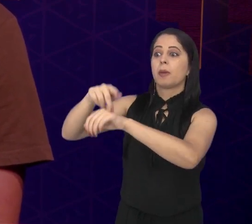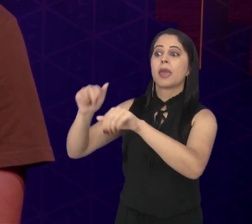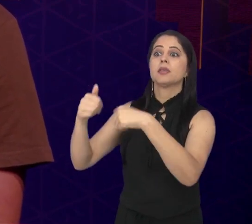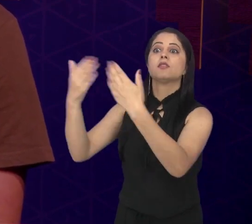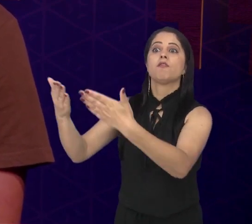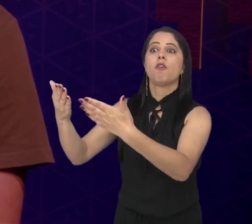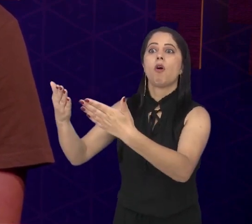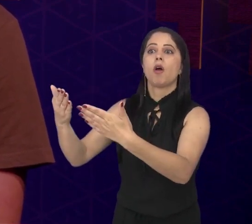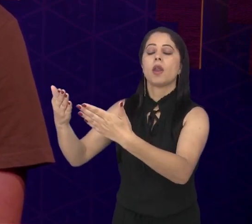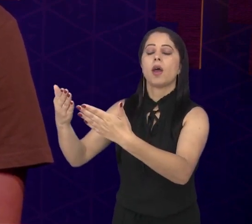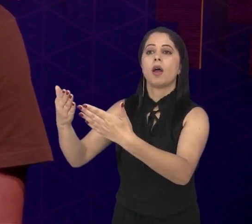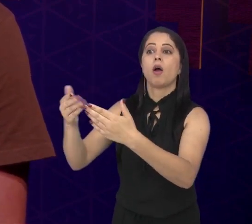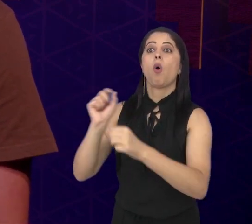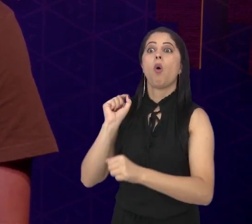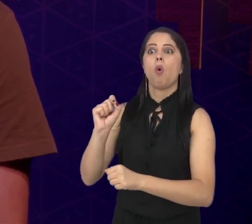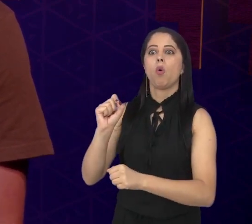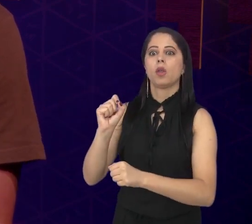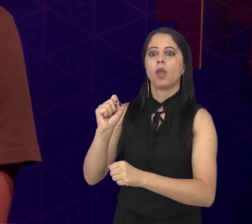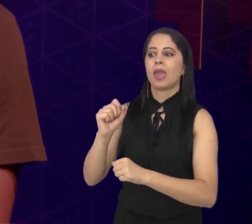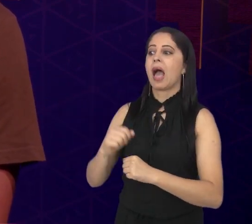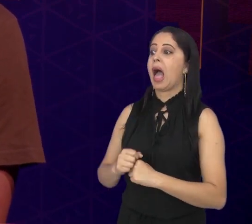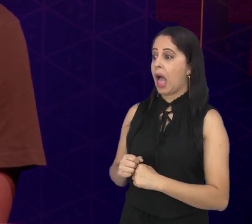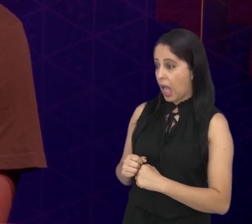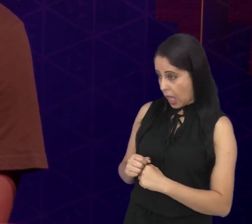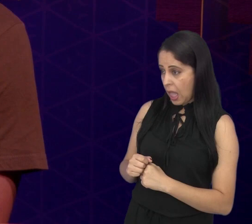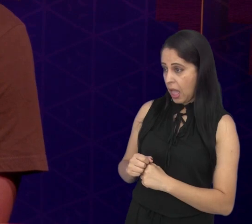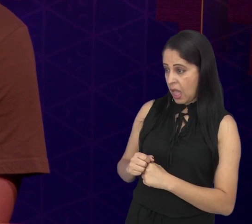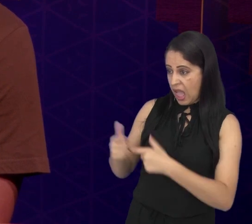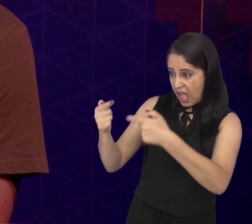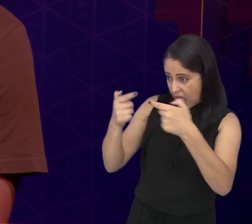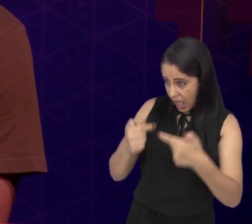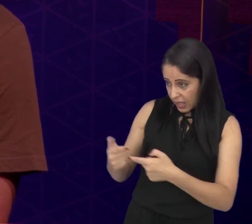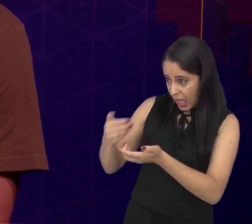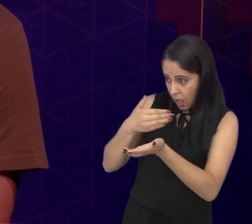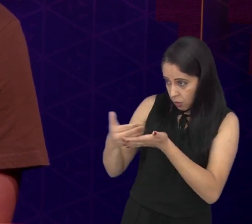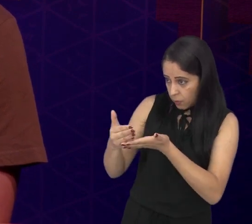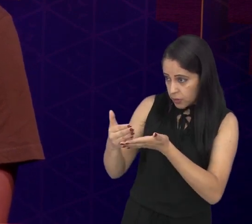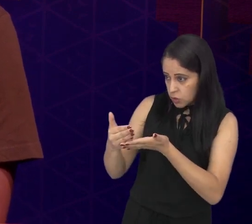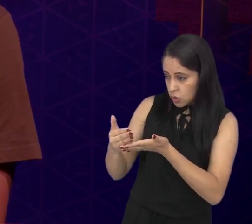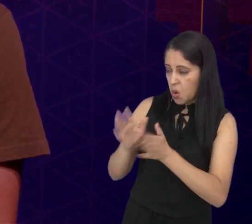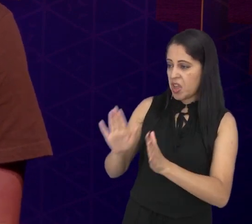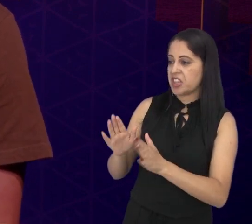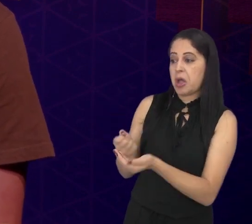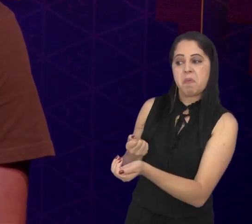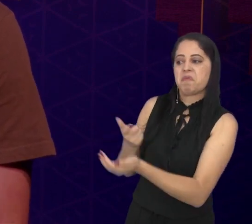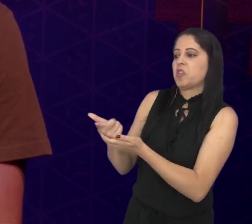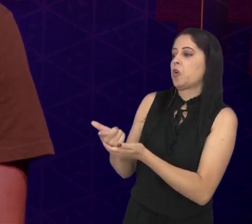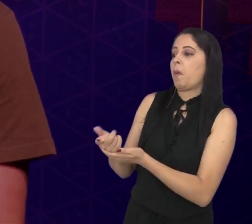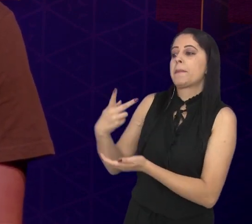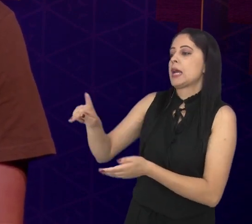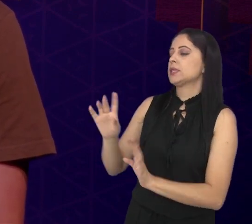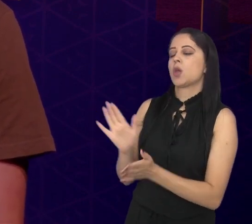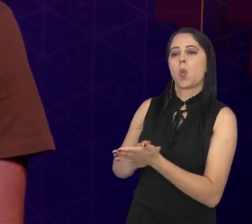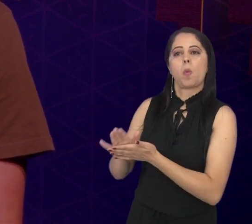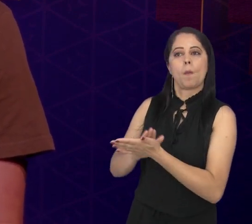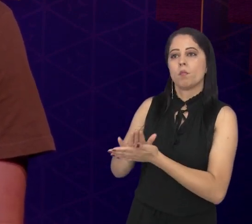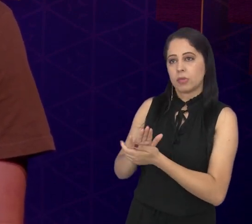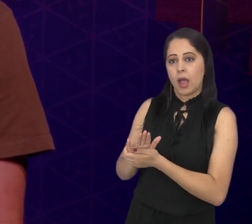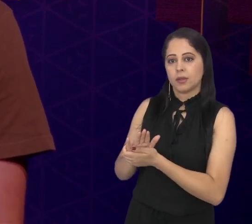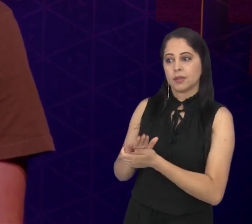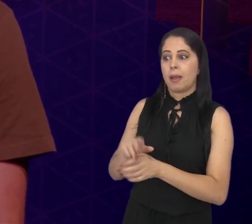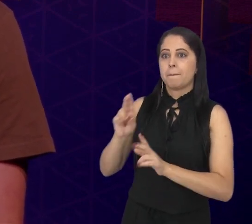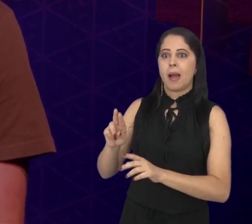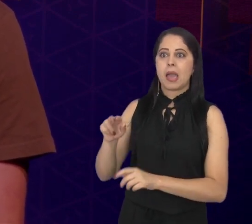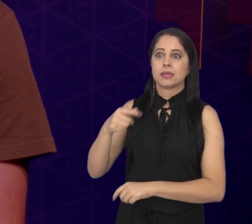dos outros países à Rússia? Foi fazer um bloqueio econômico. Né? Então, fez algumas sanções econômicas